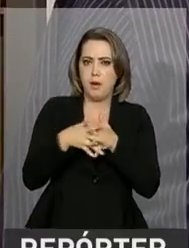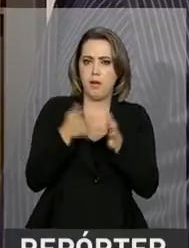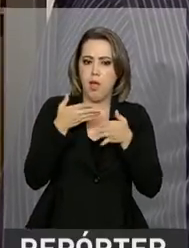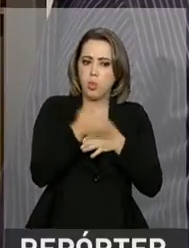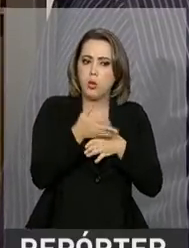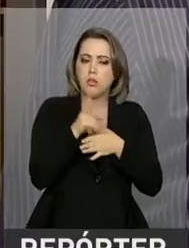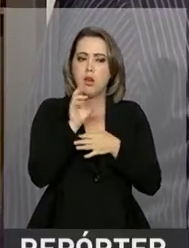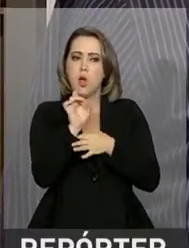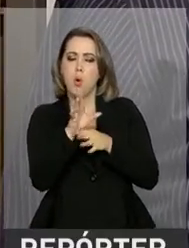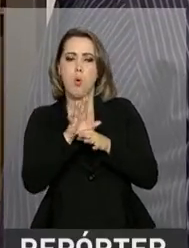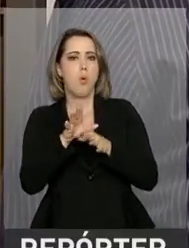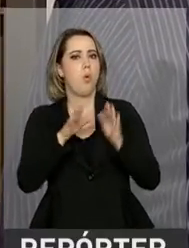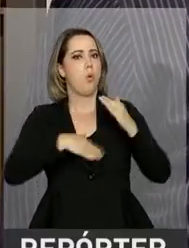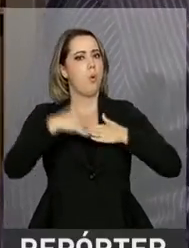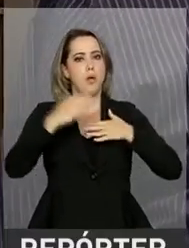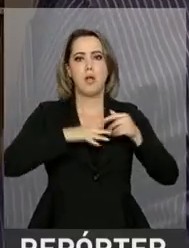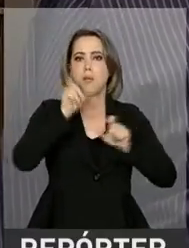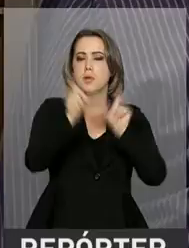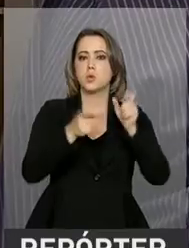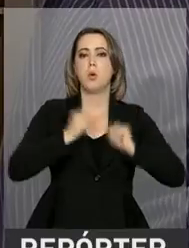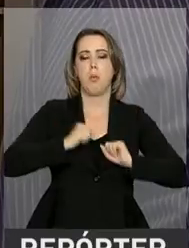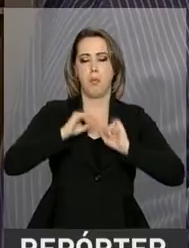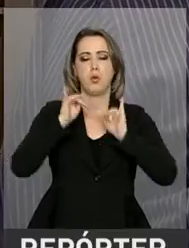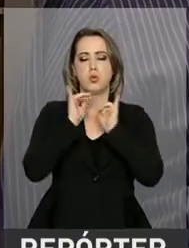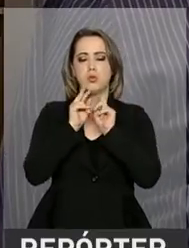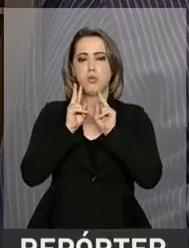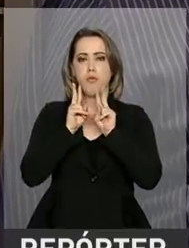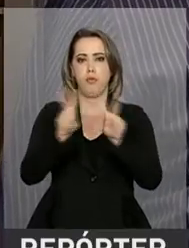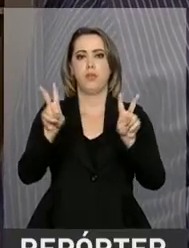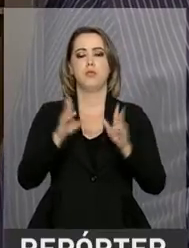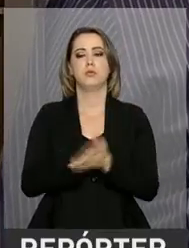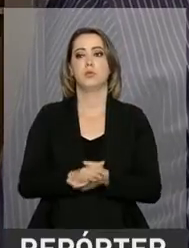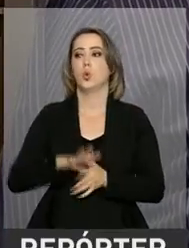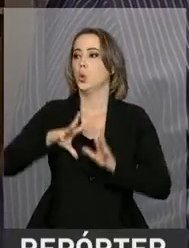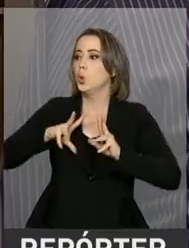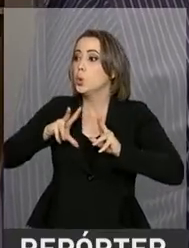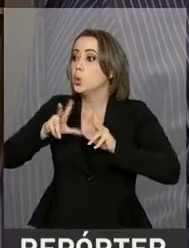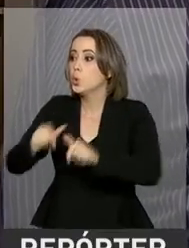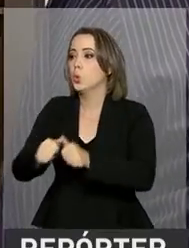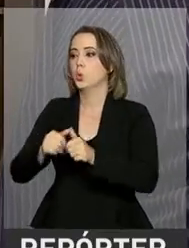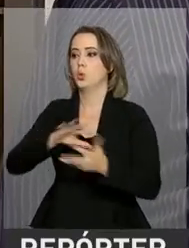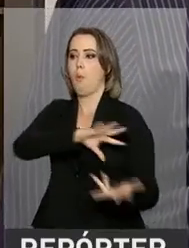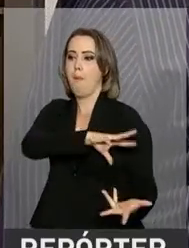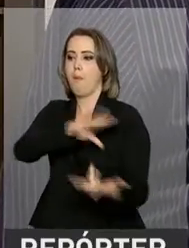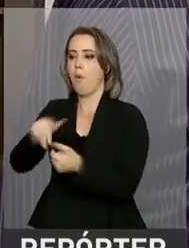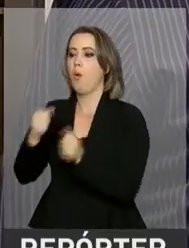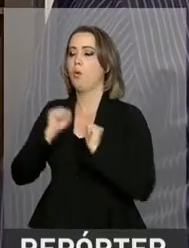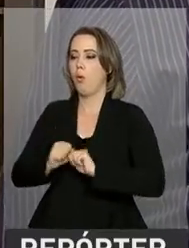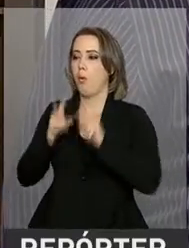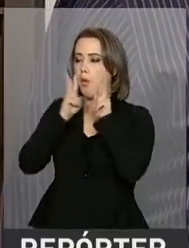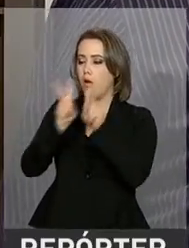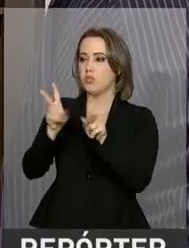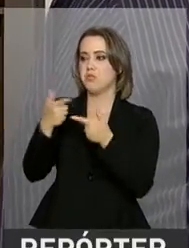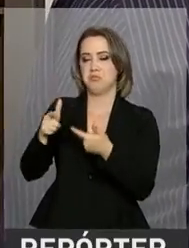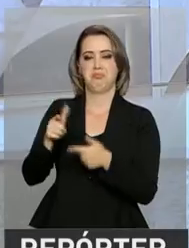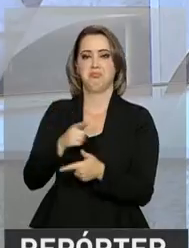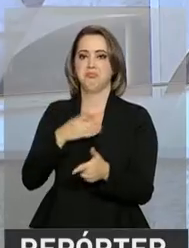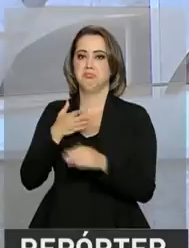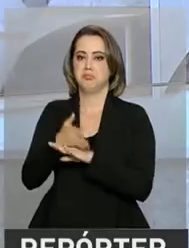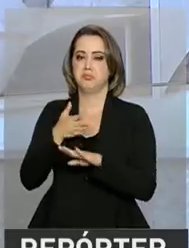entrar e ver? Qualquer um consegue entrar e ver. Está aberto na internet. O mundo inteiro tem acesso a isso. Não há necessidade de nenhum login, de nada.